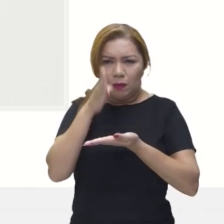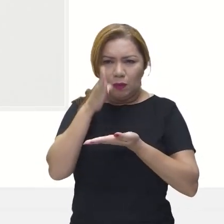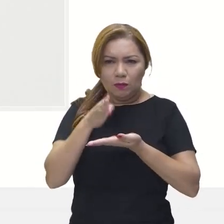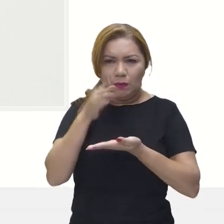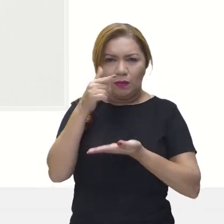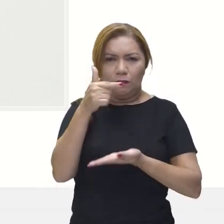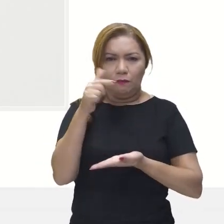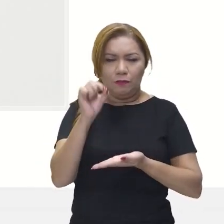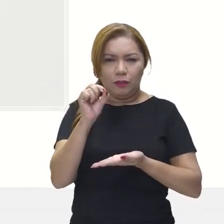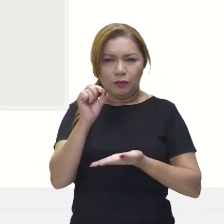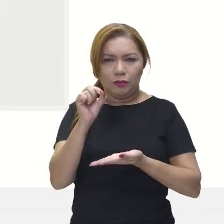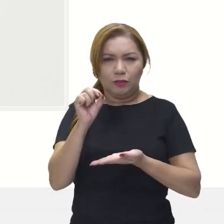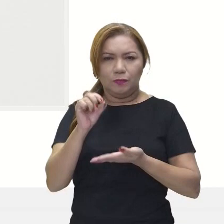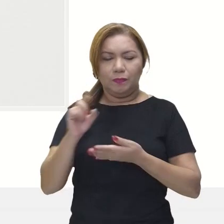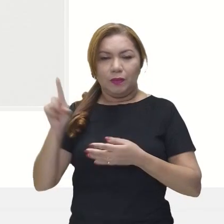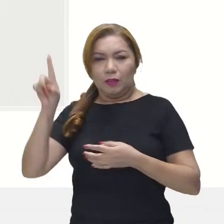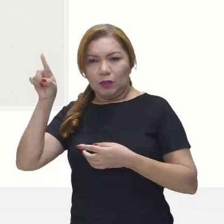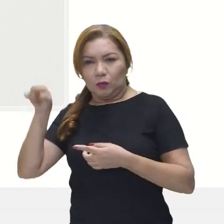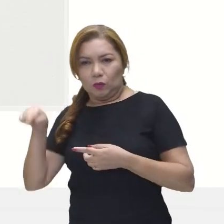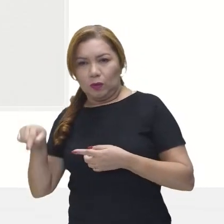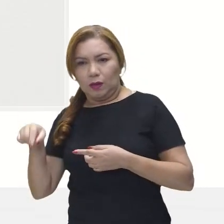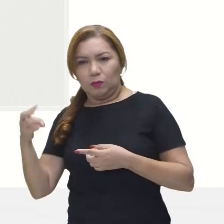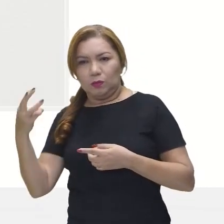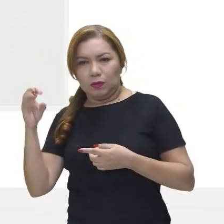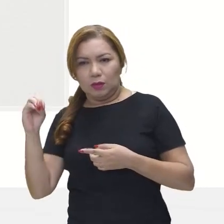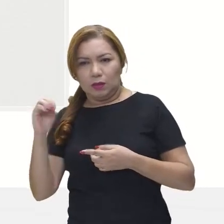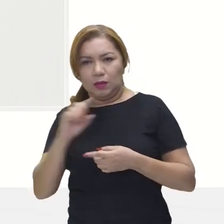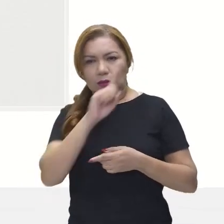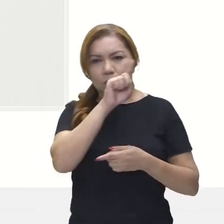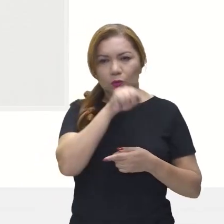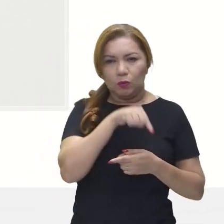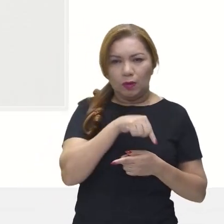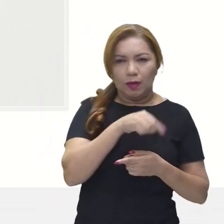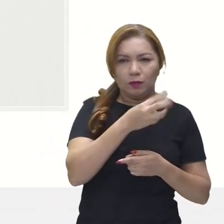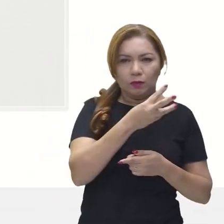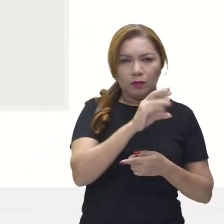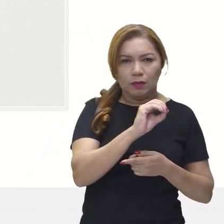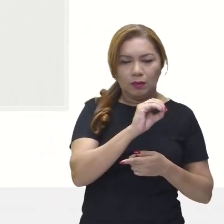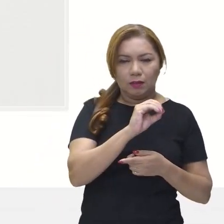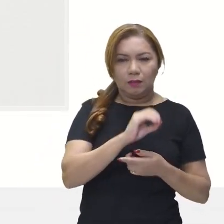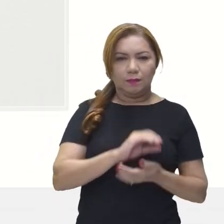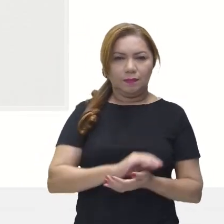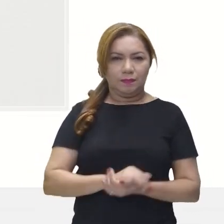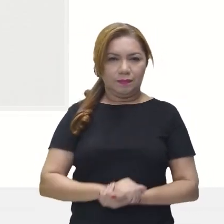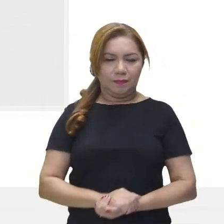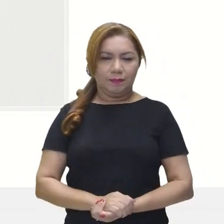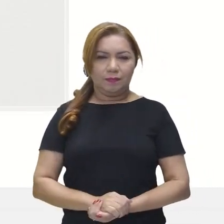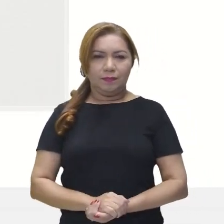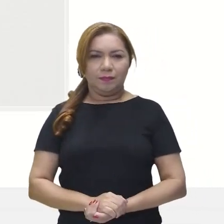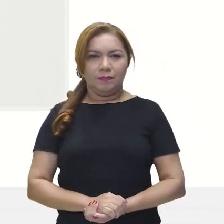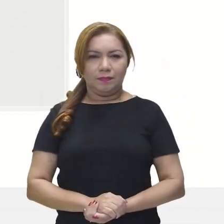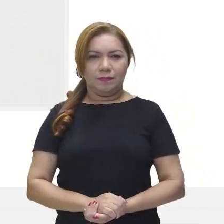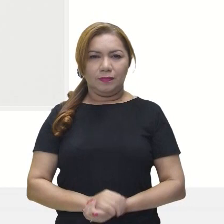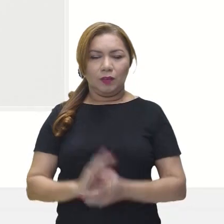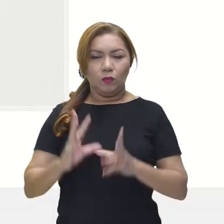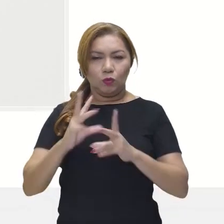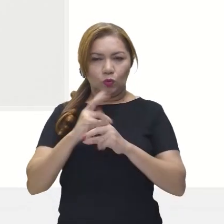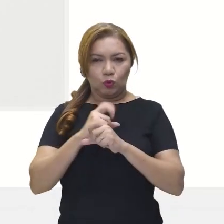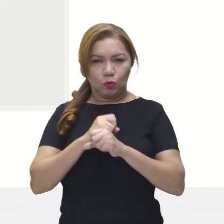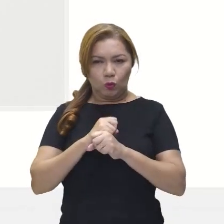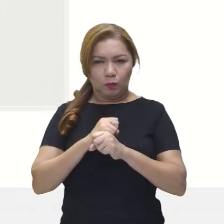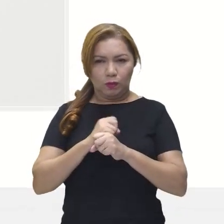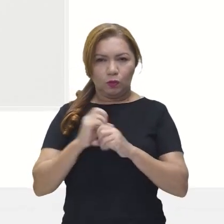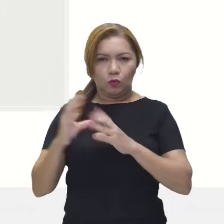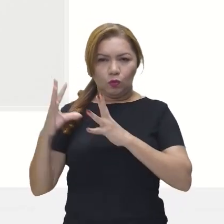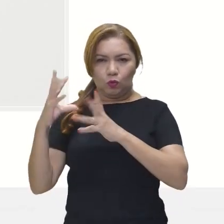são 10 metros, eu sei que aqui também tem 10 metros. E aí a gente pega e soma. Vamos somar.